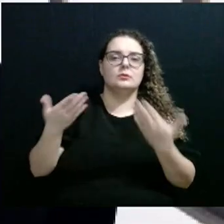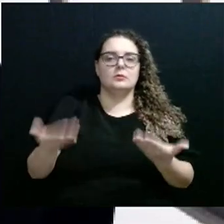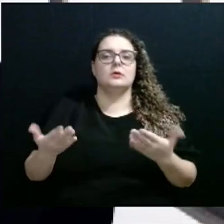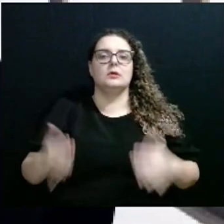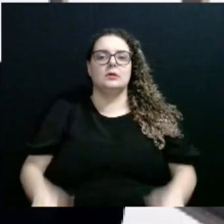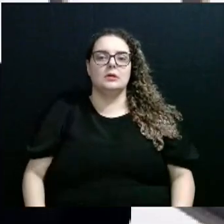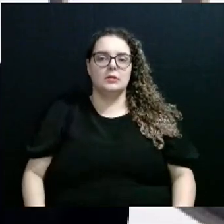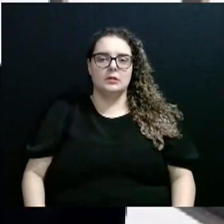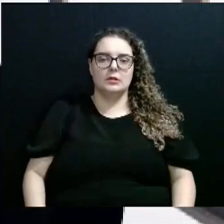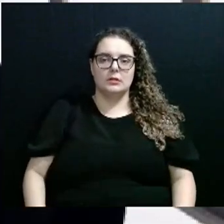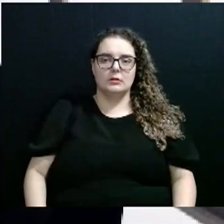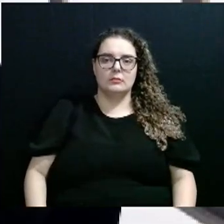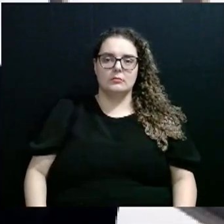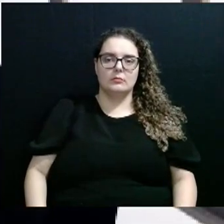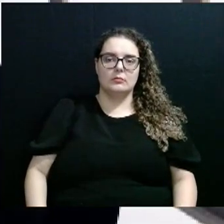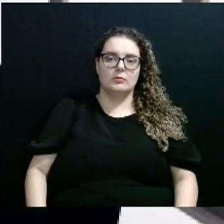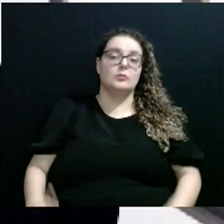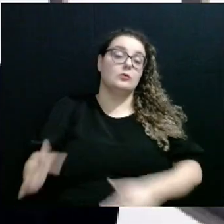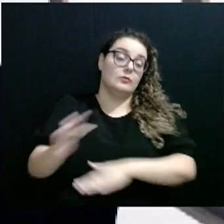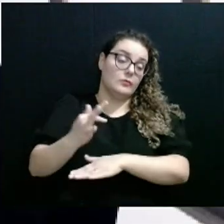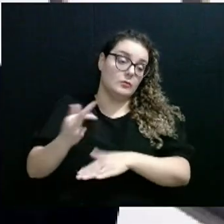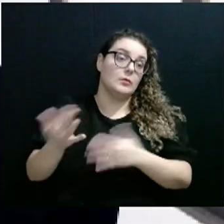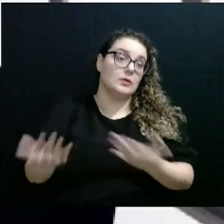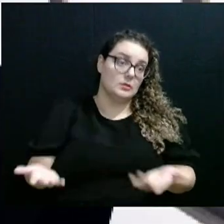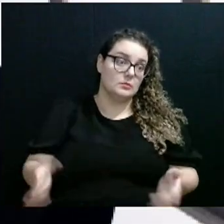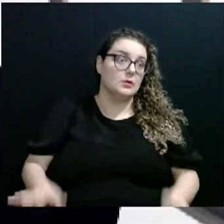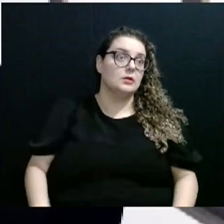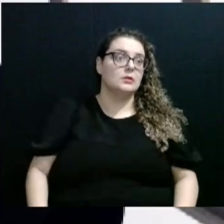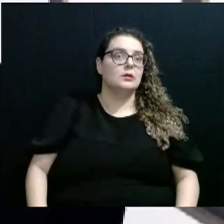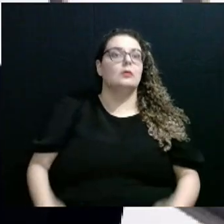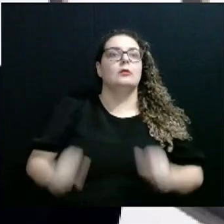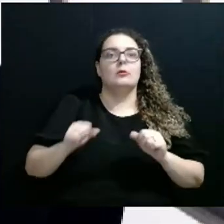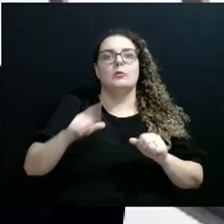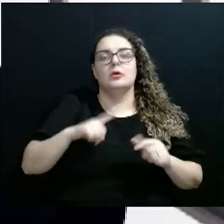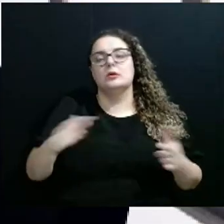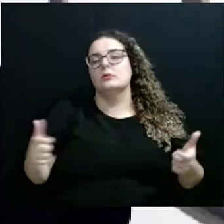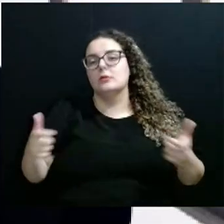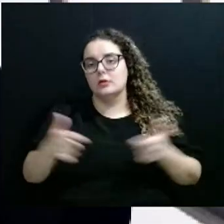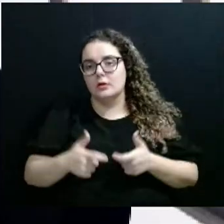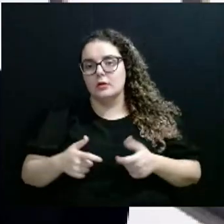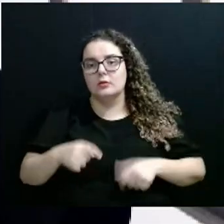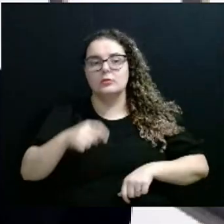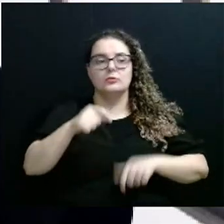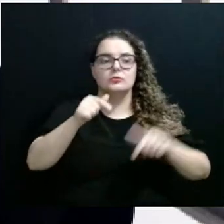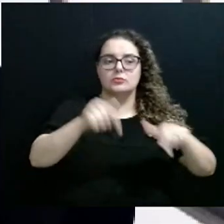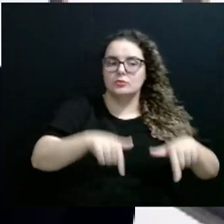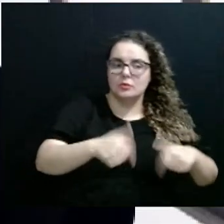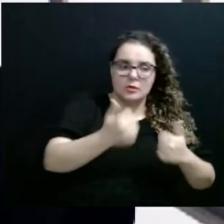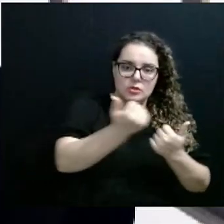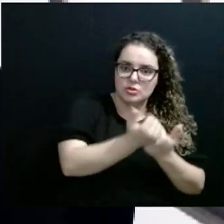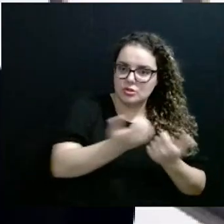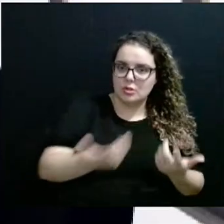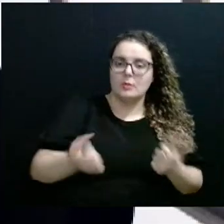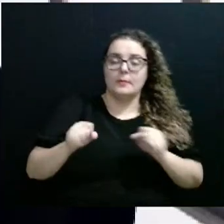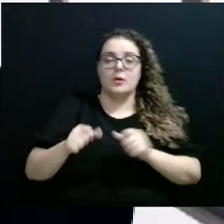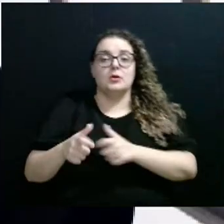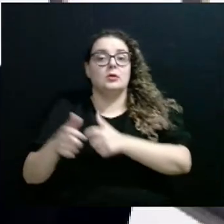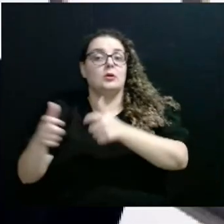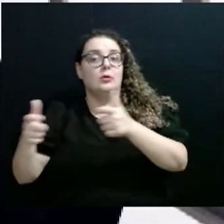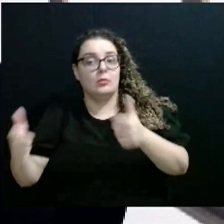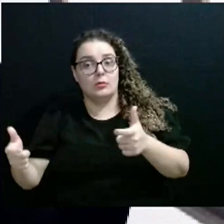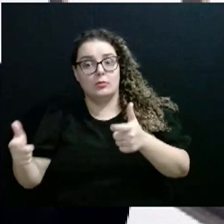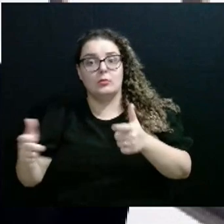do formalismo, né? Então, a gente pode ter redução nos postos de trabalho, a gente pode ter aumento no custo dos